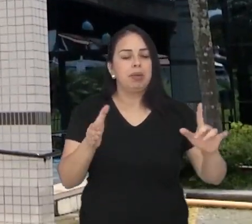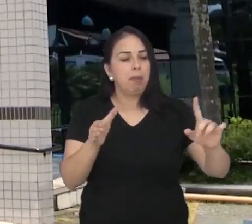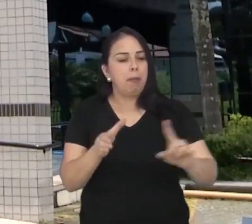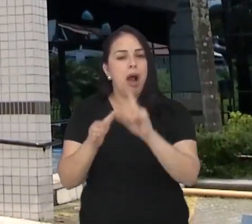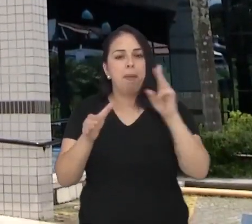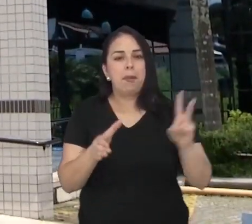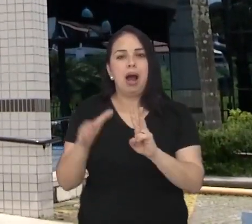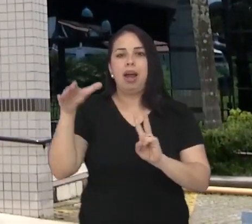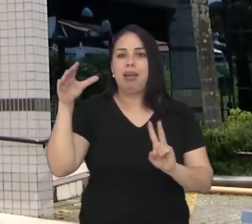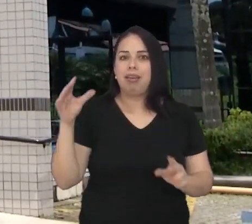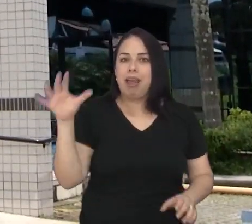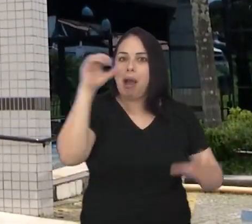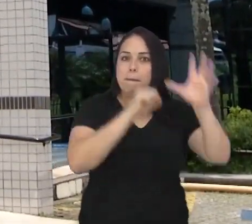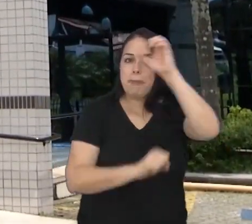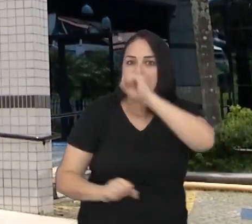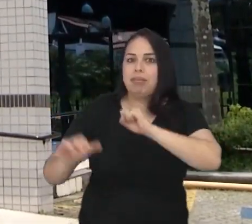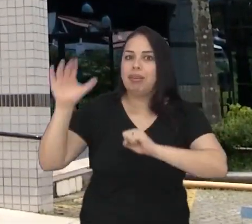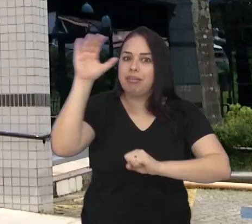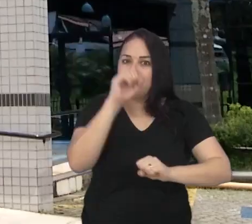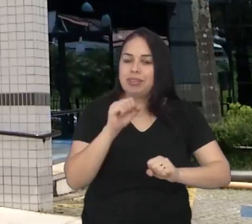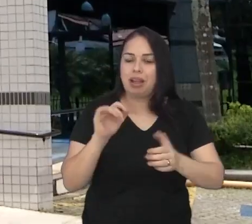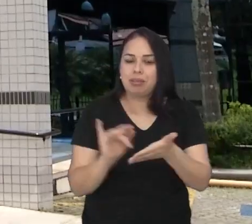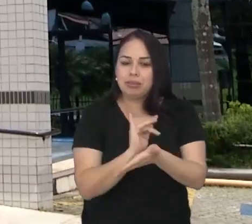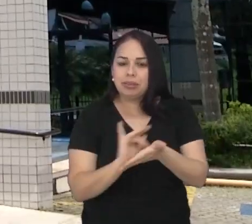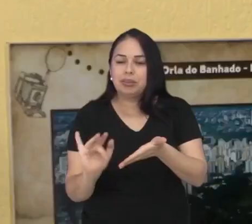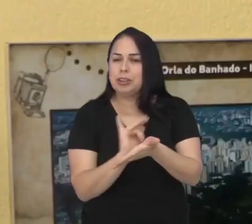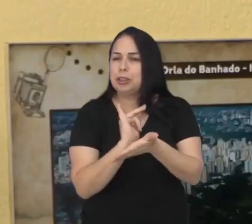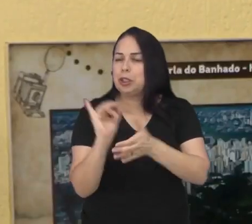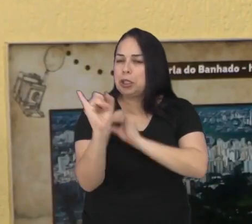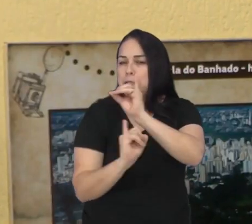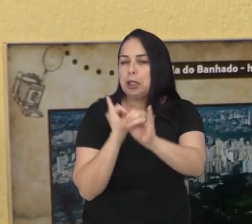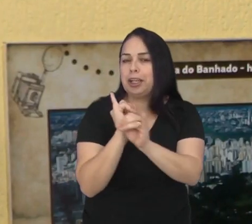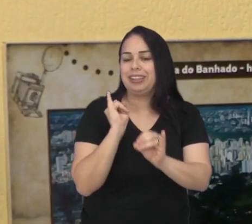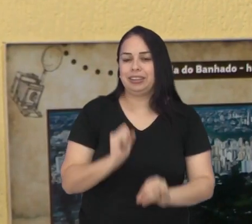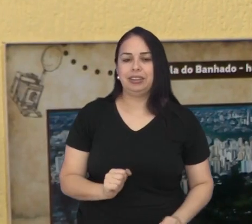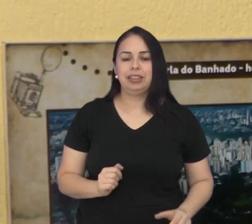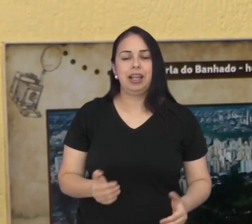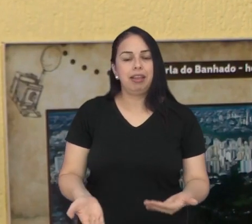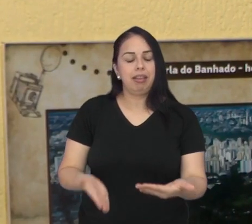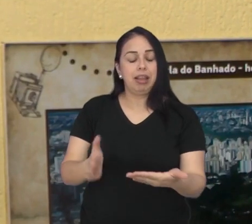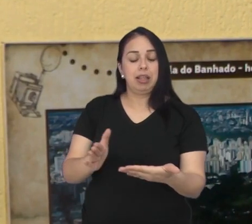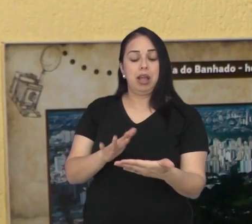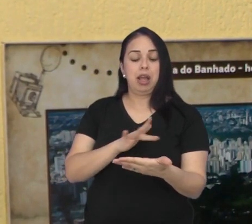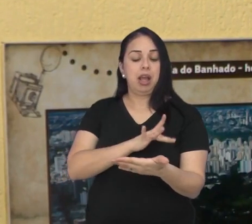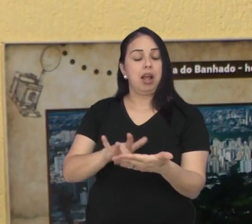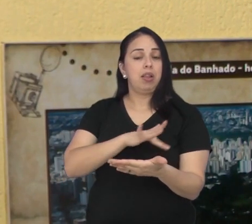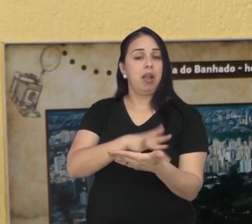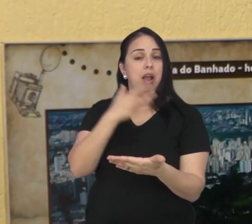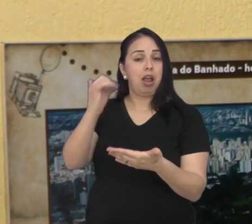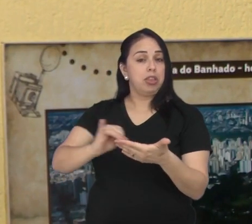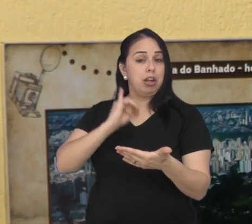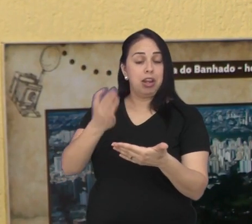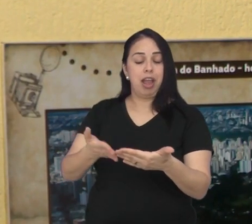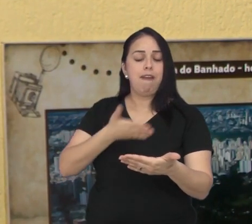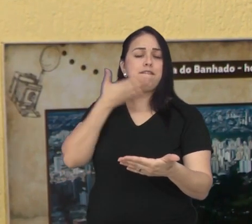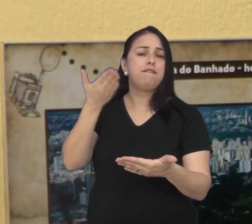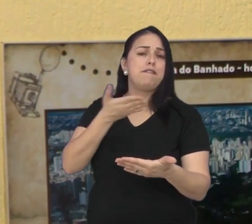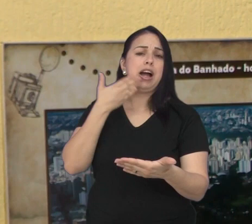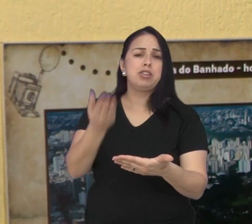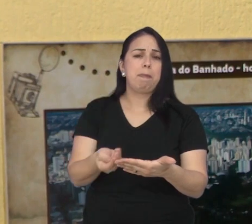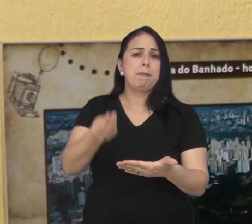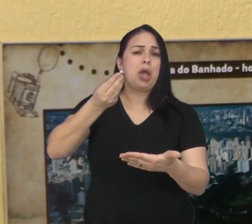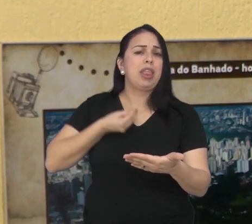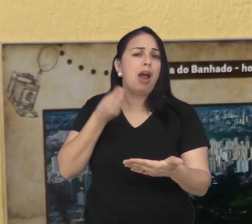inserção desse público nas redes digitais. Esse acesso essa facilidade que o mundo digital